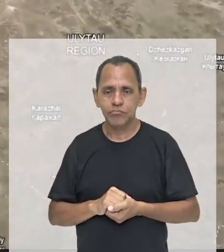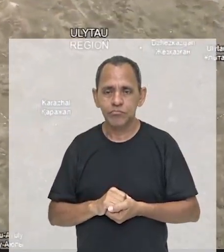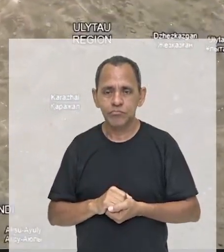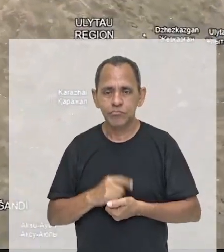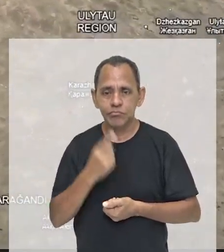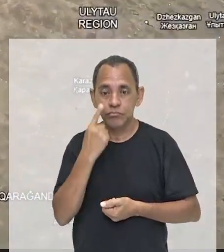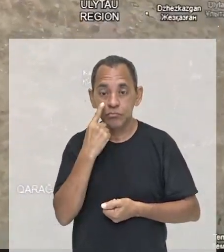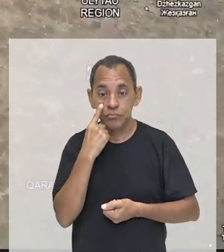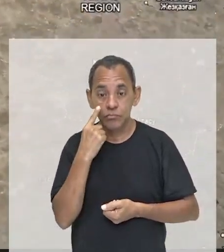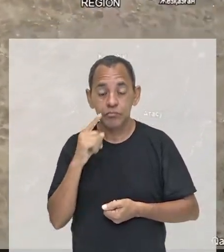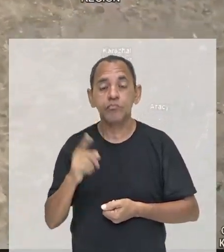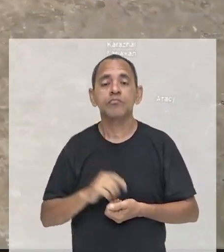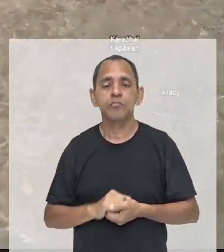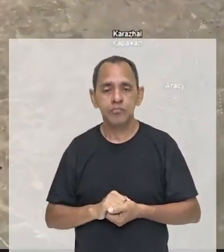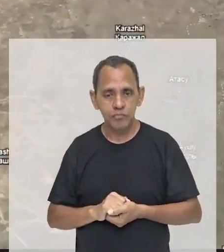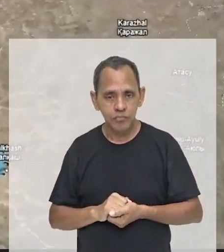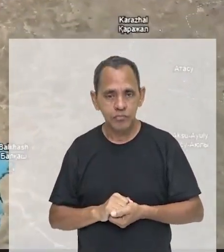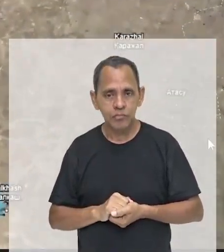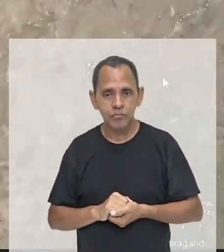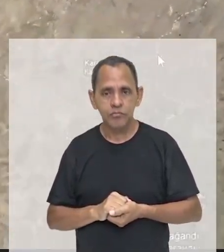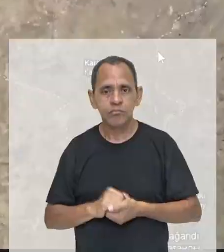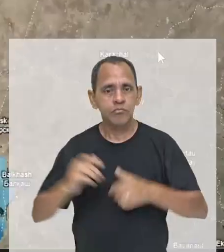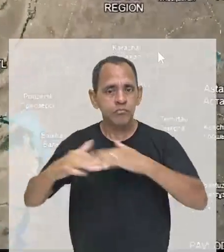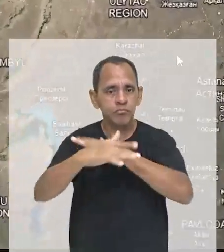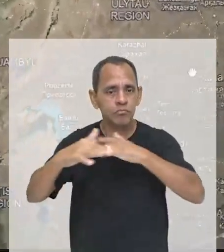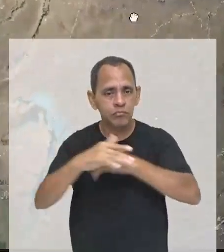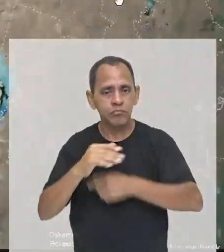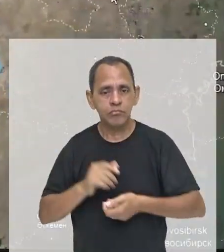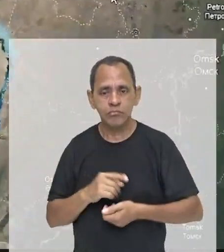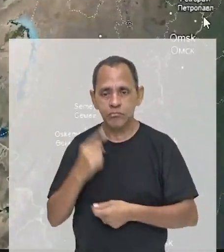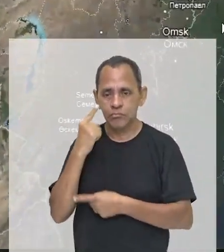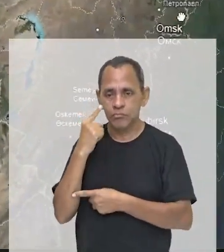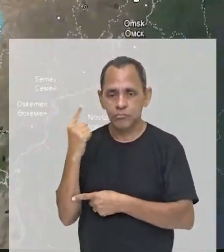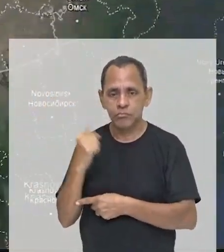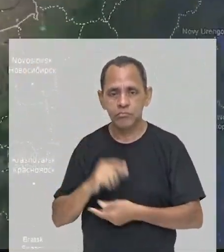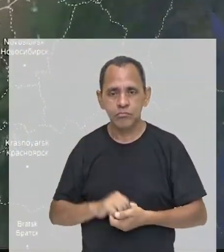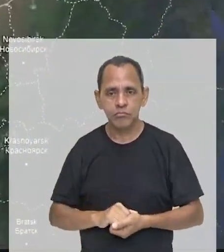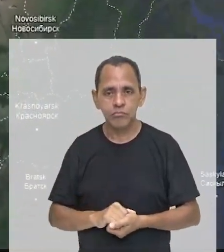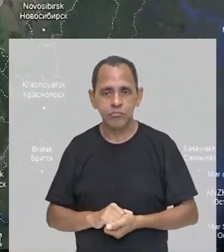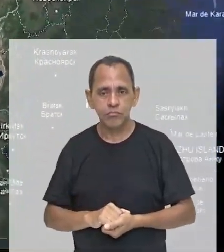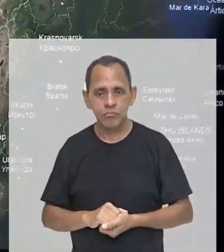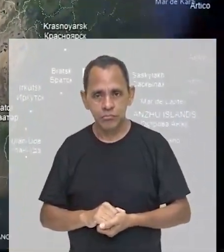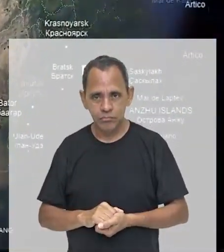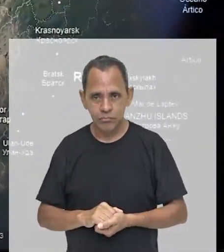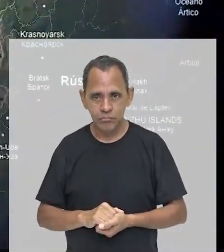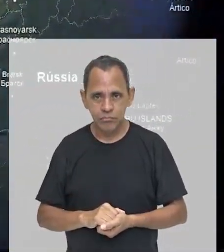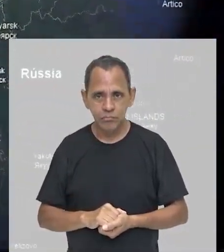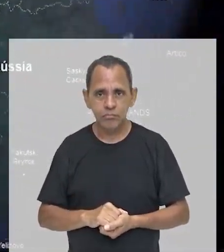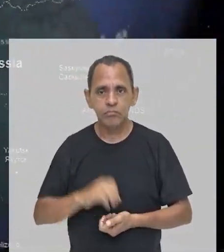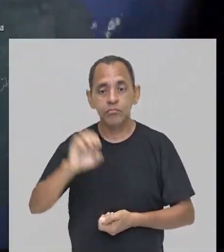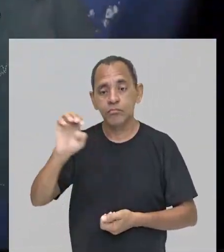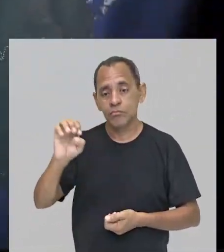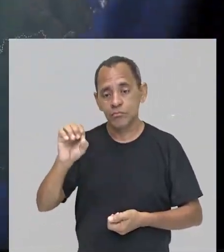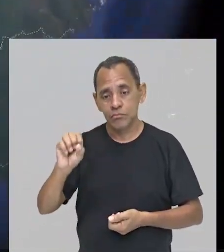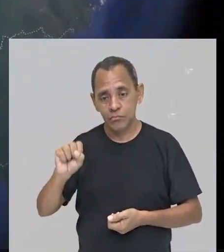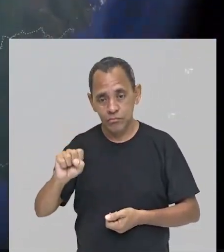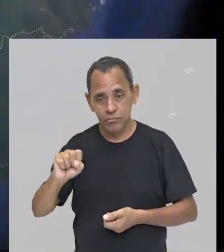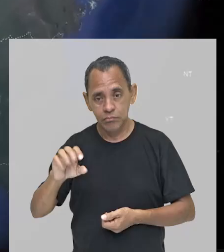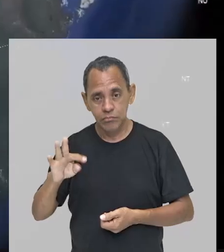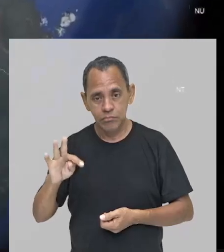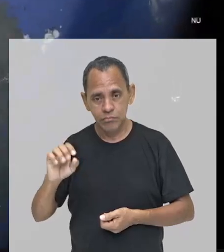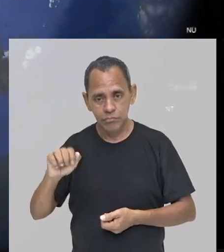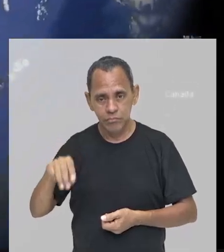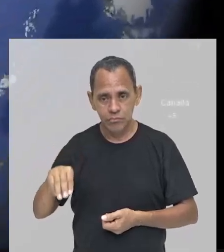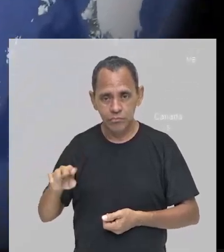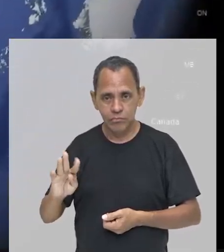de Istambul. Então vejam que interessante. Como eu estava falando